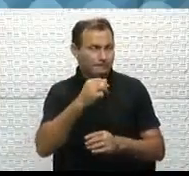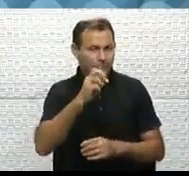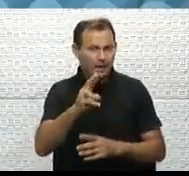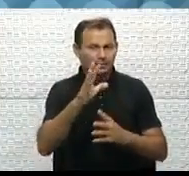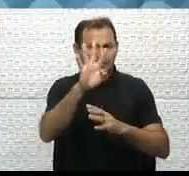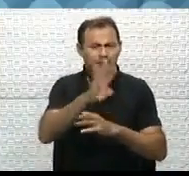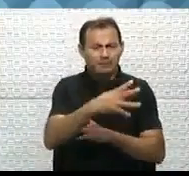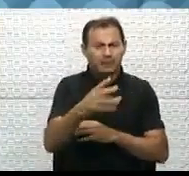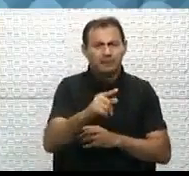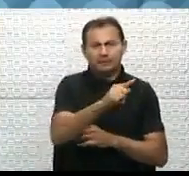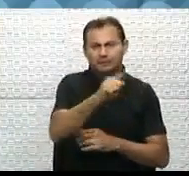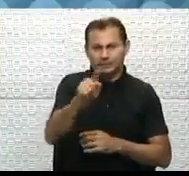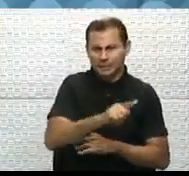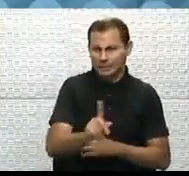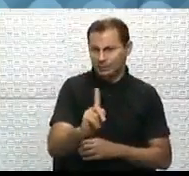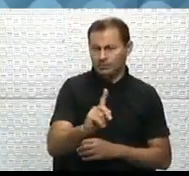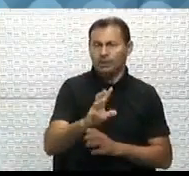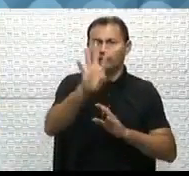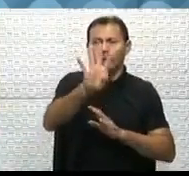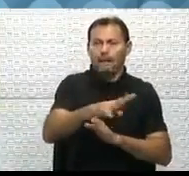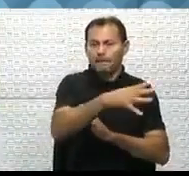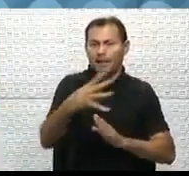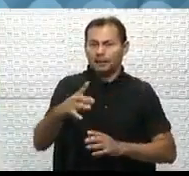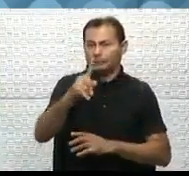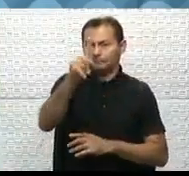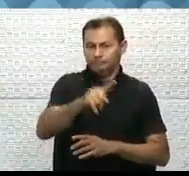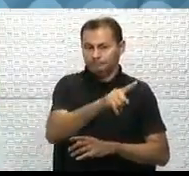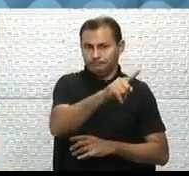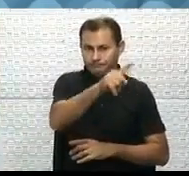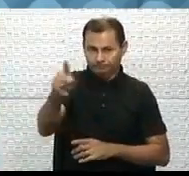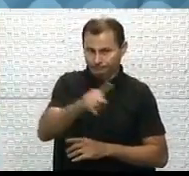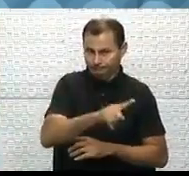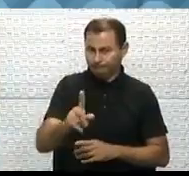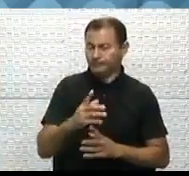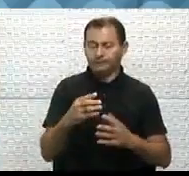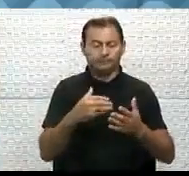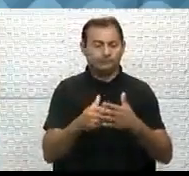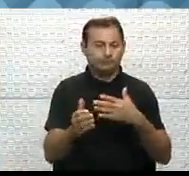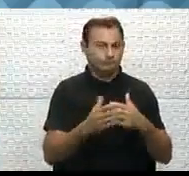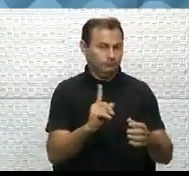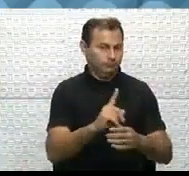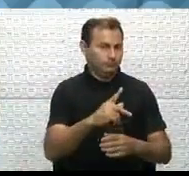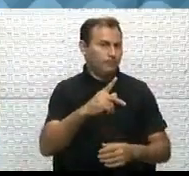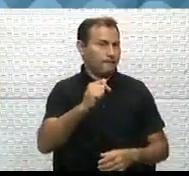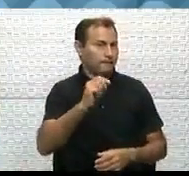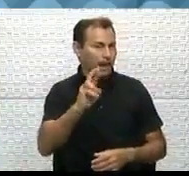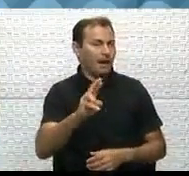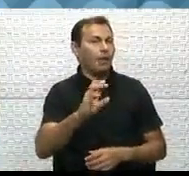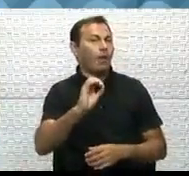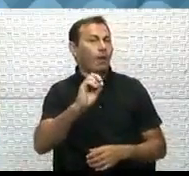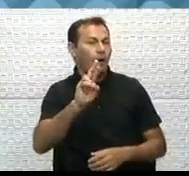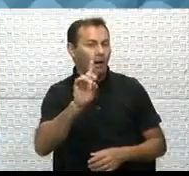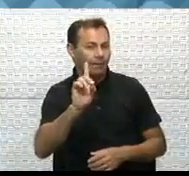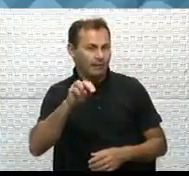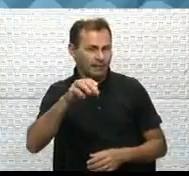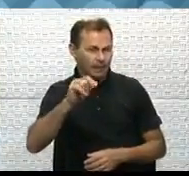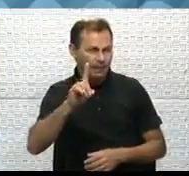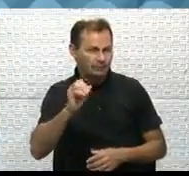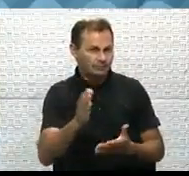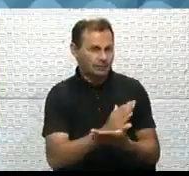saem da tabela Z? Não. A tabela Z não tem a ver com os pares ordenados. Os pares ordenados partem da relação